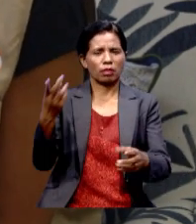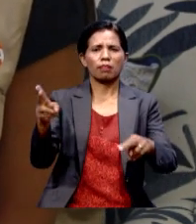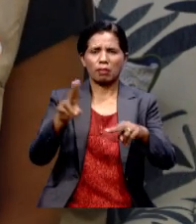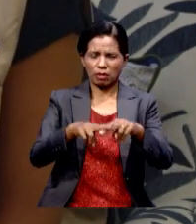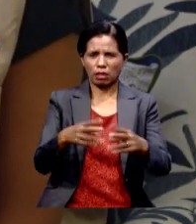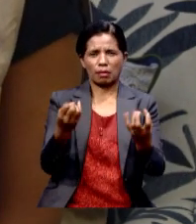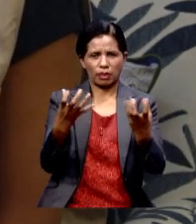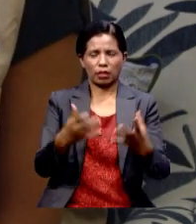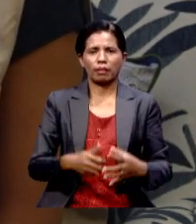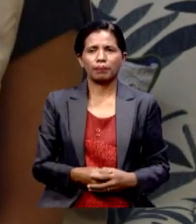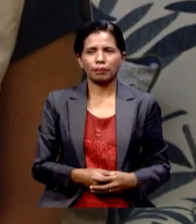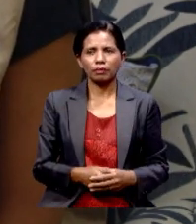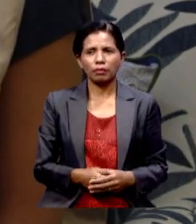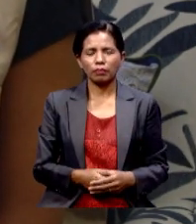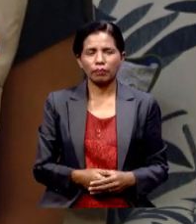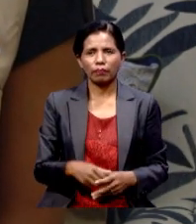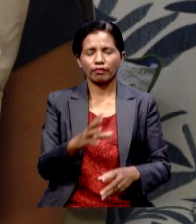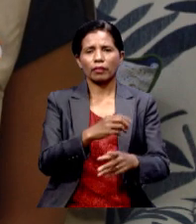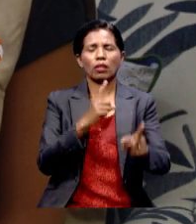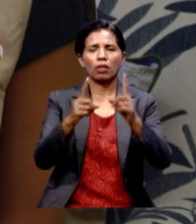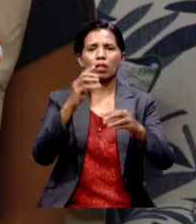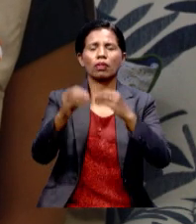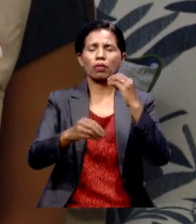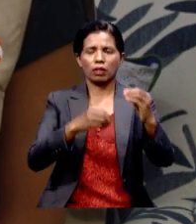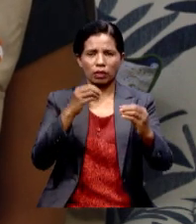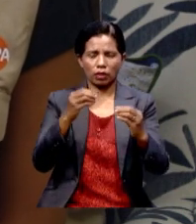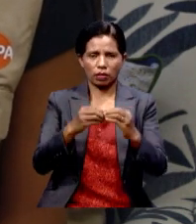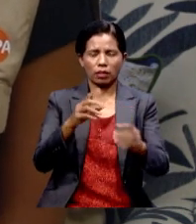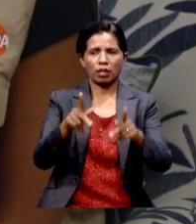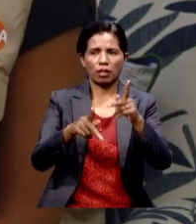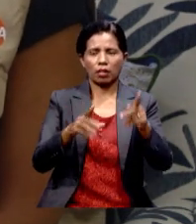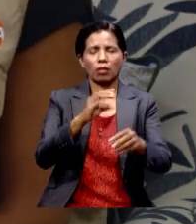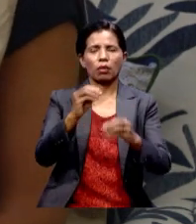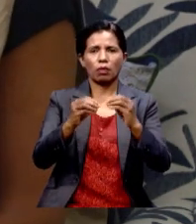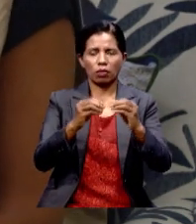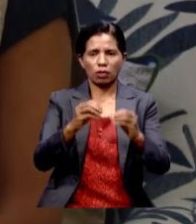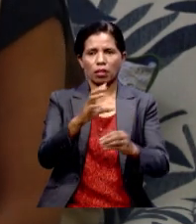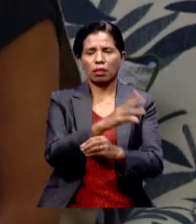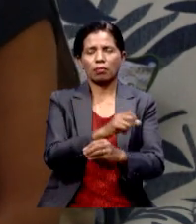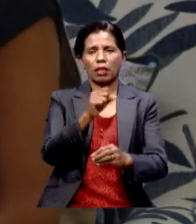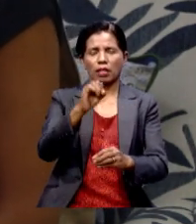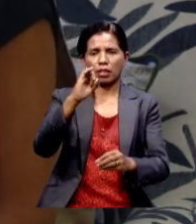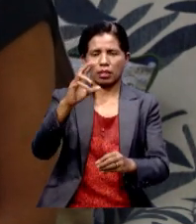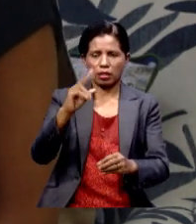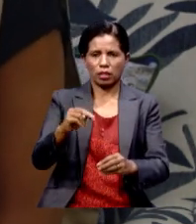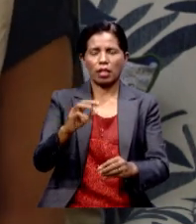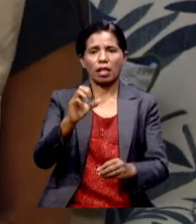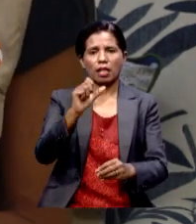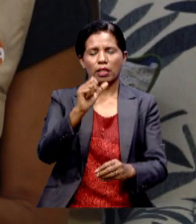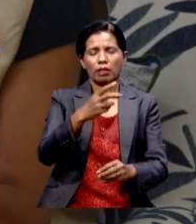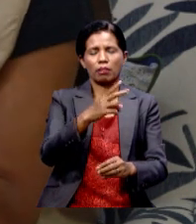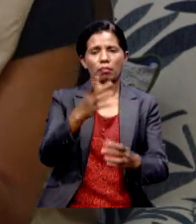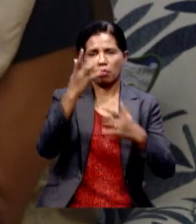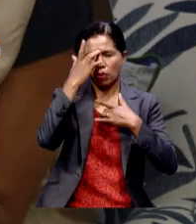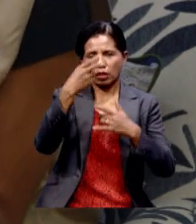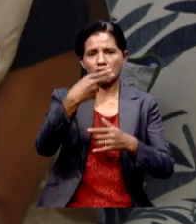mesmo. E estamos a falar também de pessoas que vivem com HIV-Sida, que aumentou drasticamente e muito